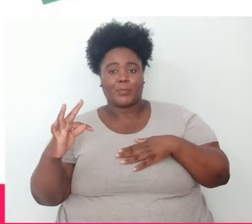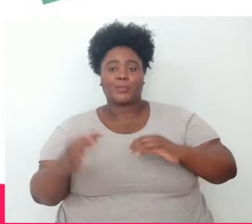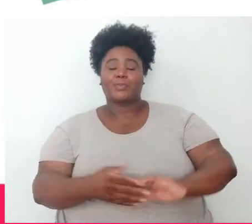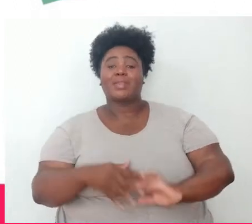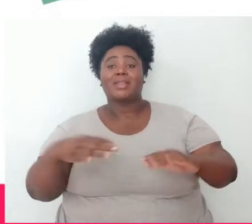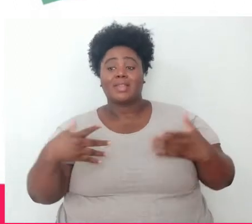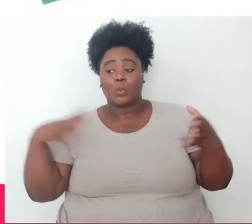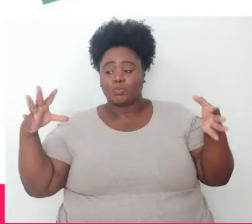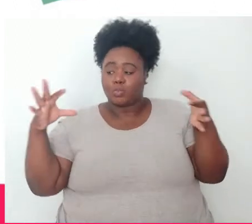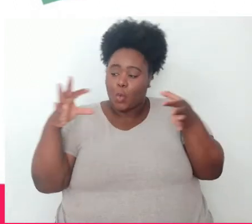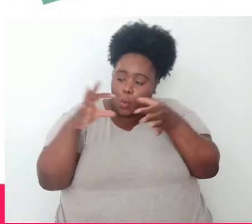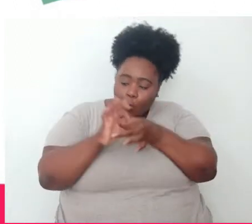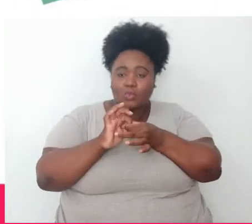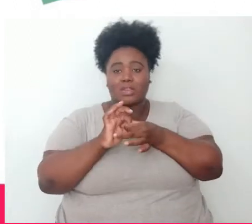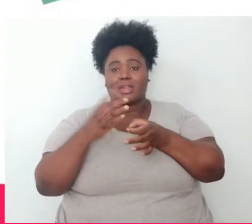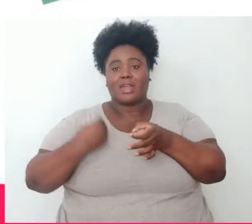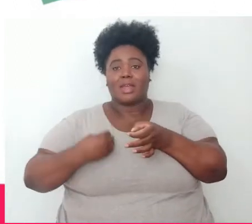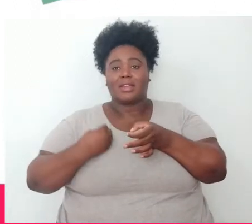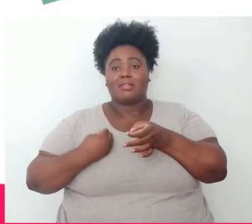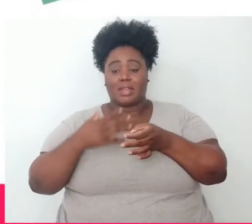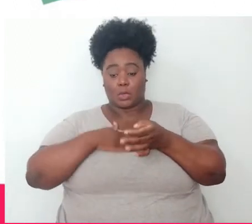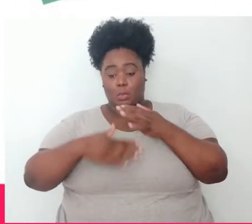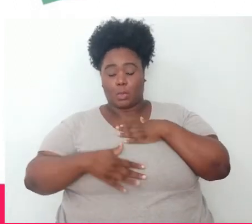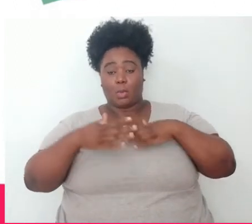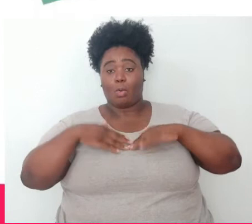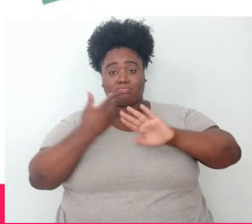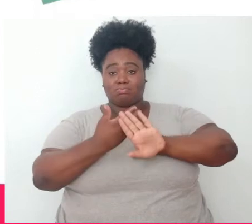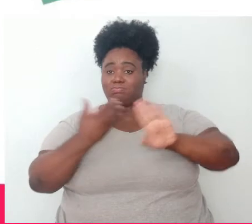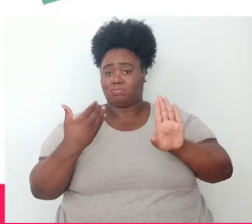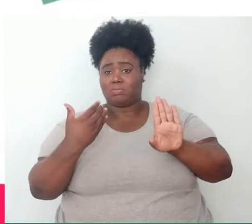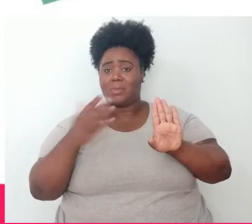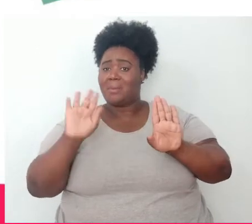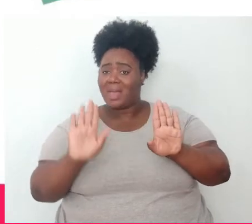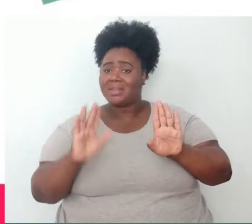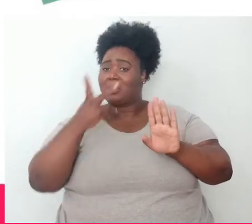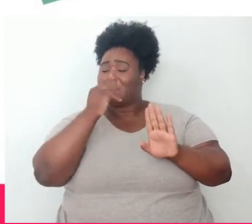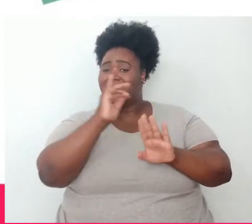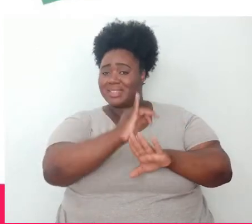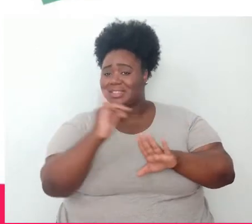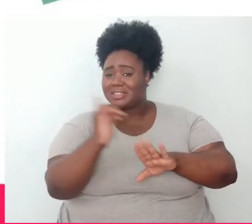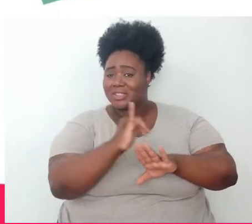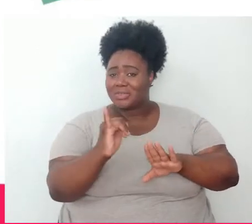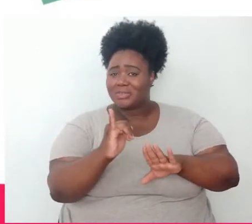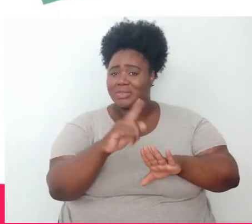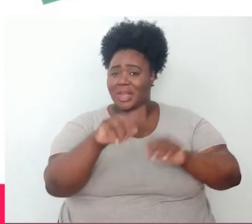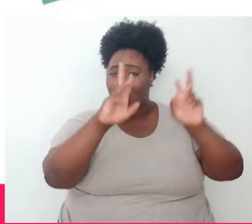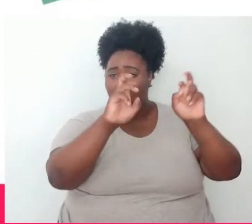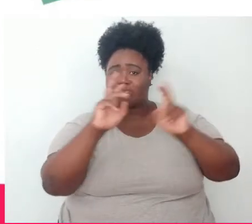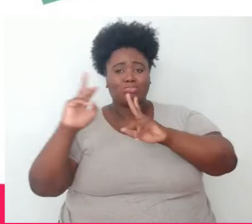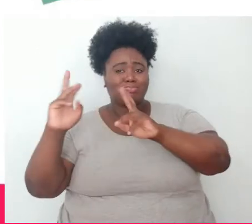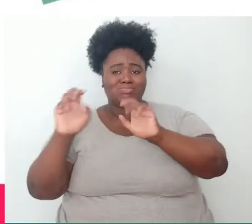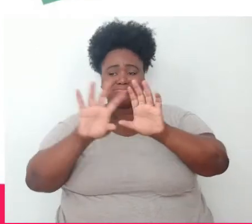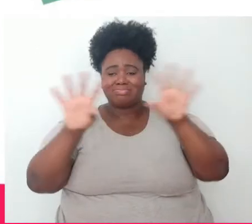essas vivências no meu corpo não se divide, mas parece que no campo institucional as temáticas